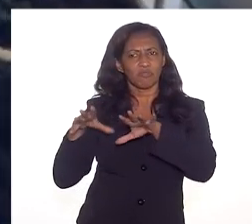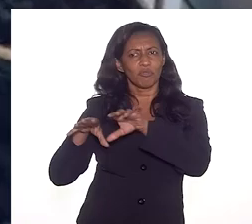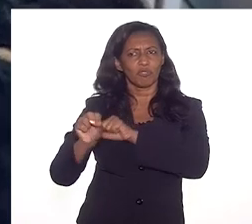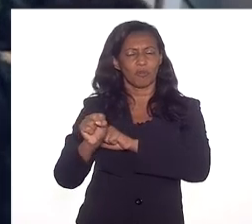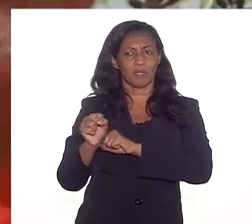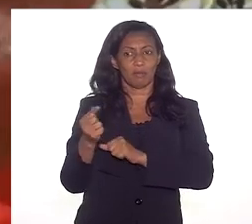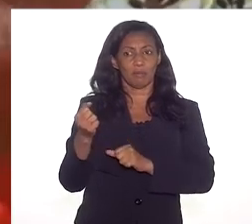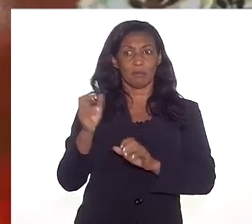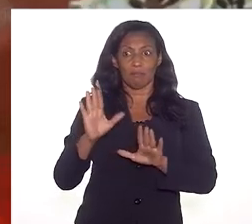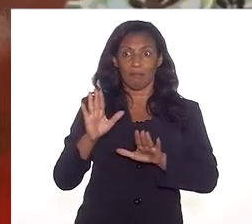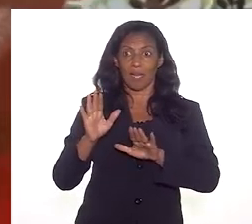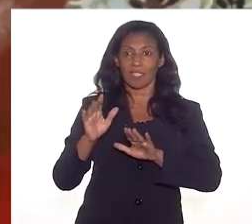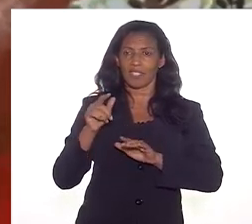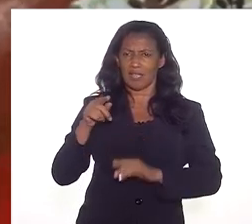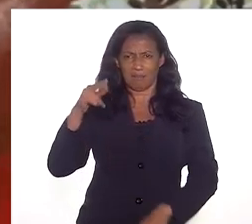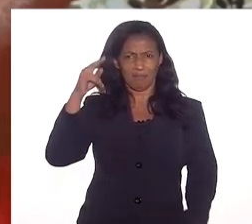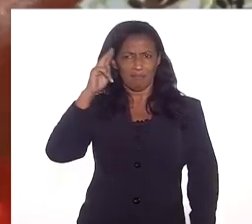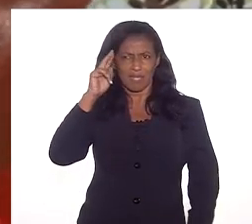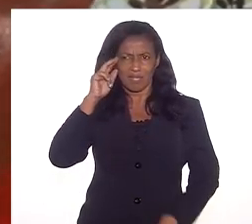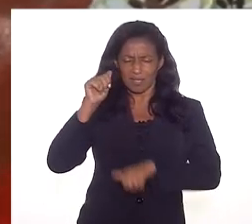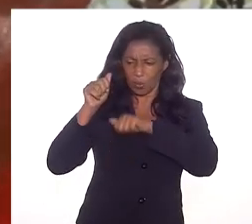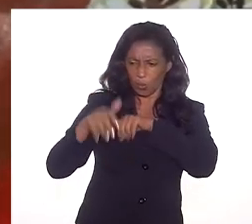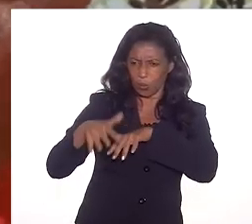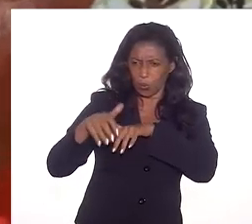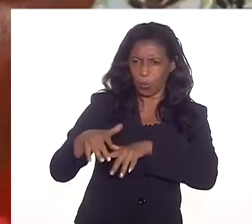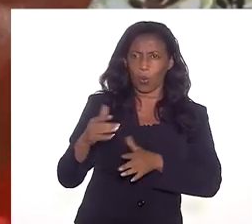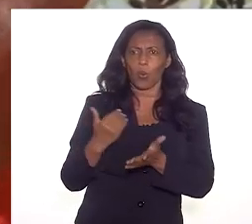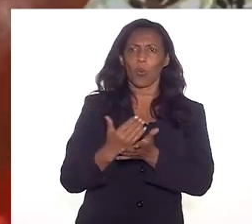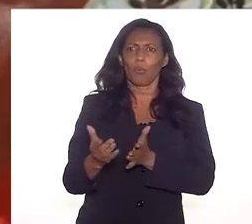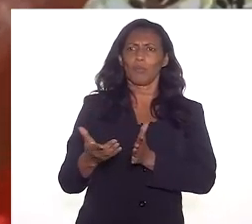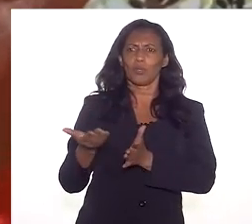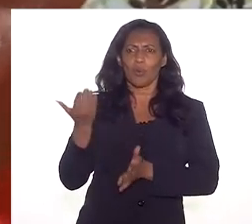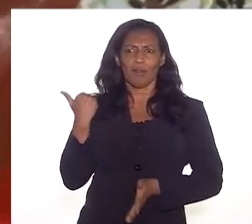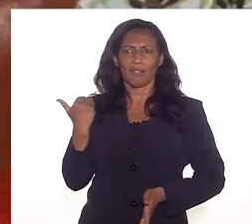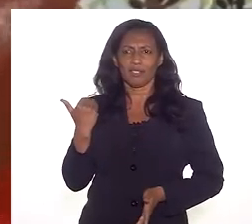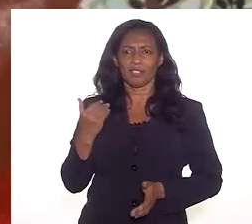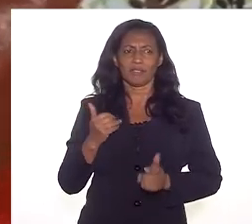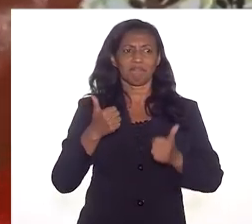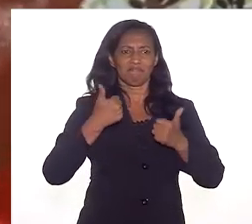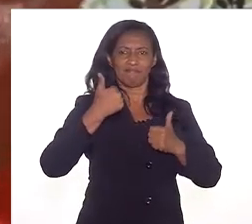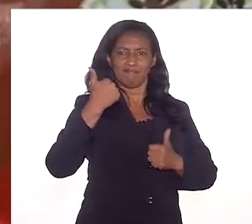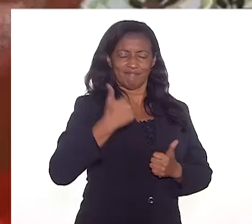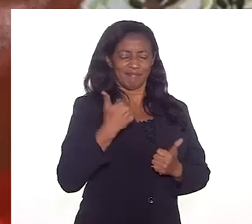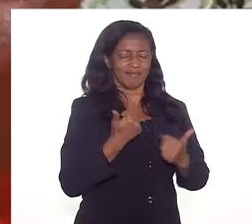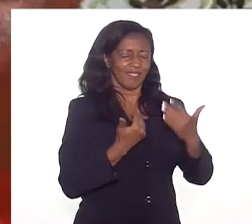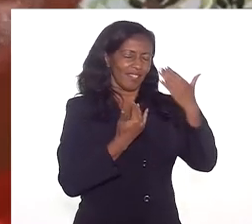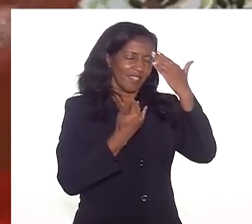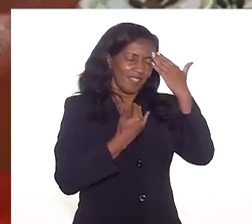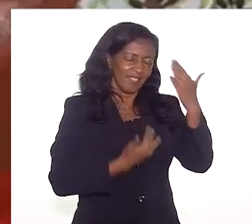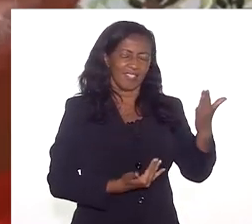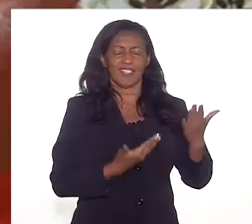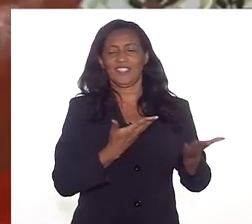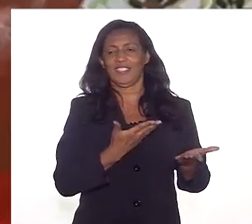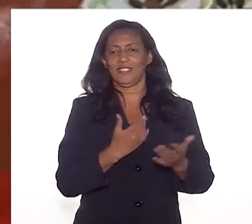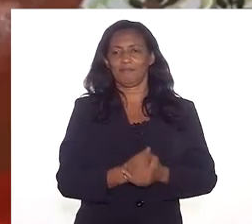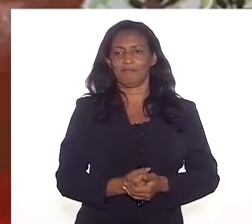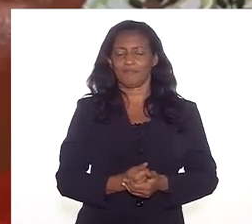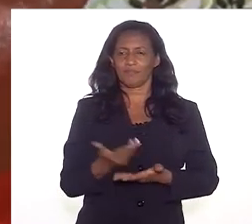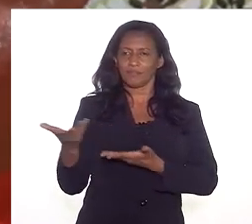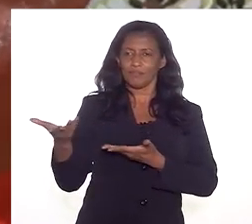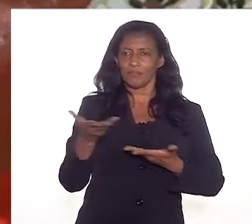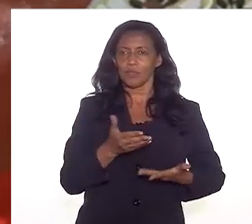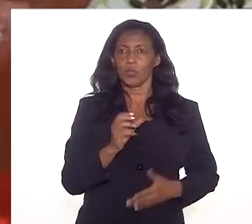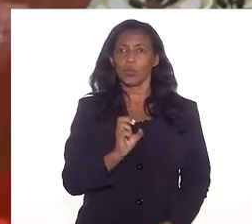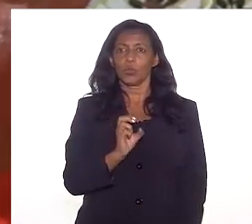não foi? É, bem antes. Bom, queria primeiro agradecer aí o convite do Filó e do